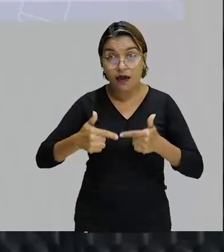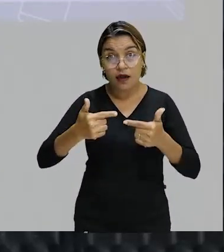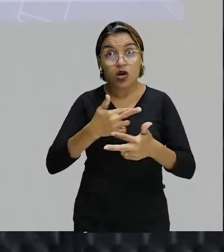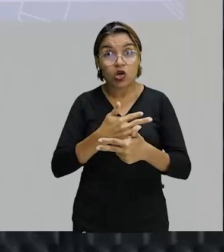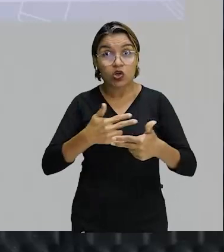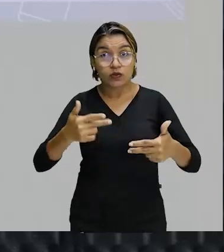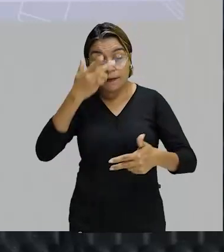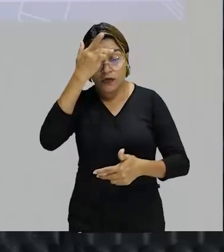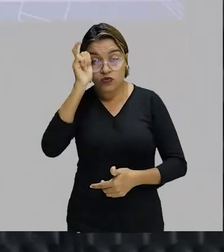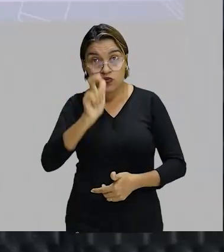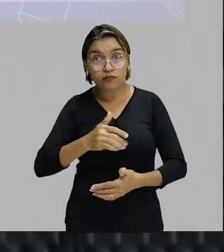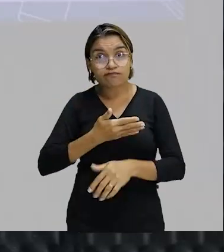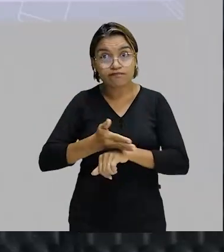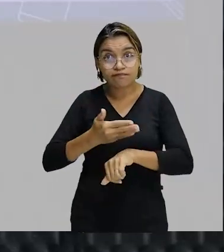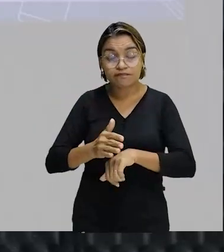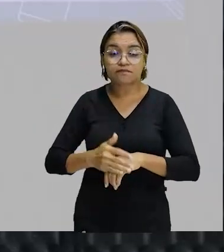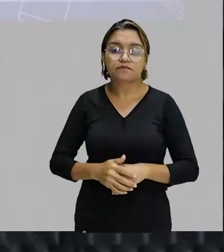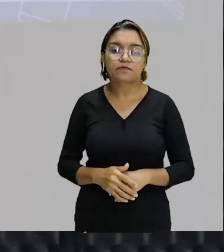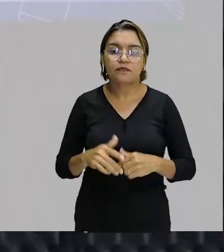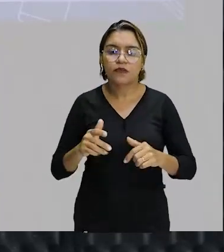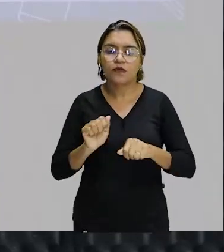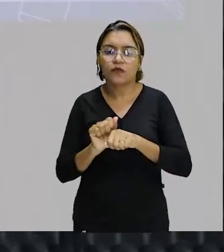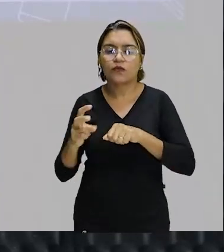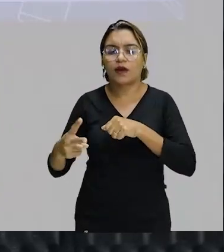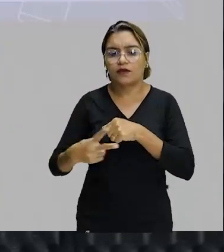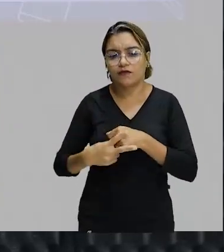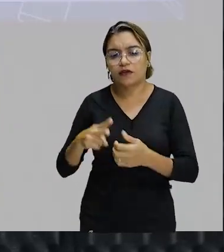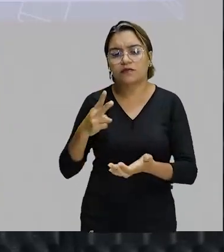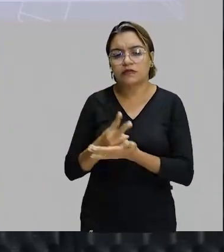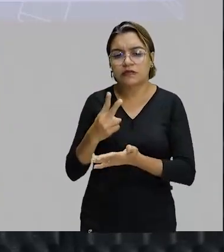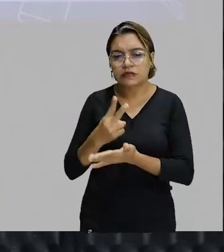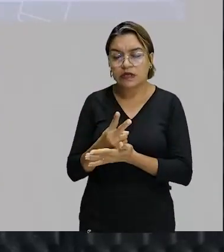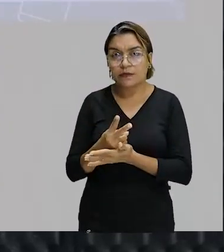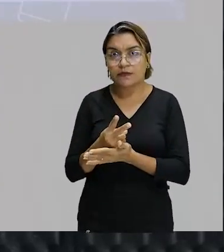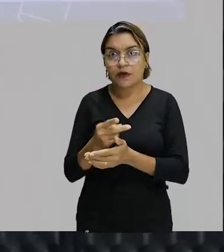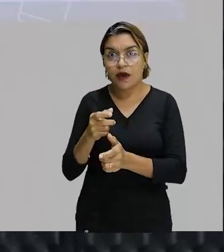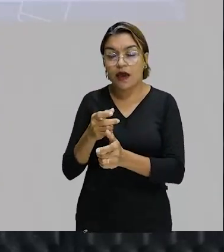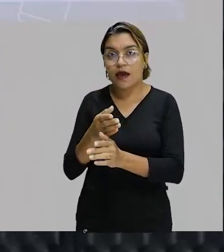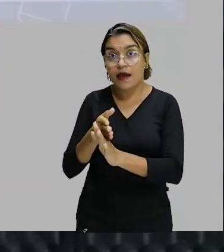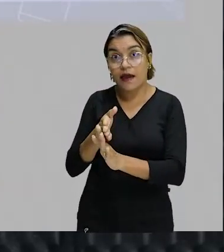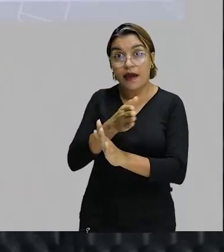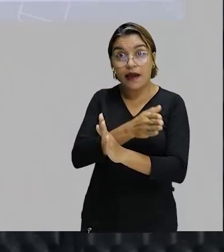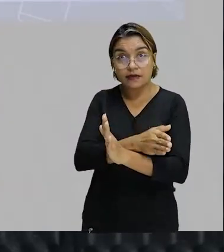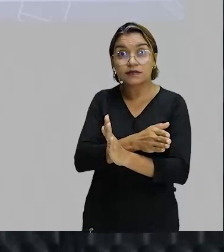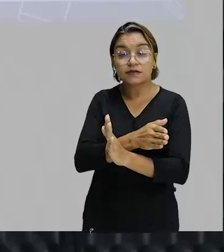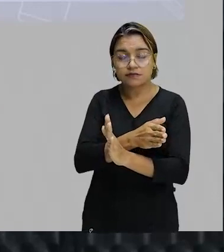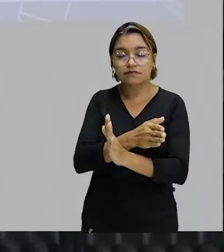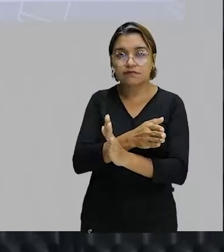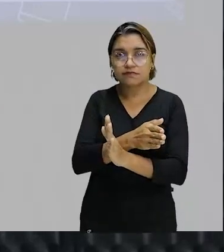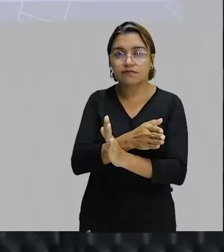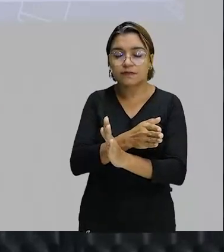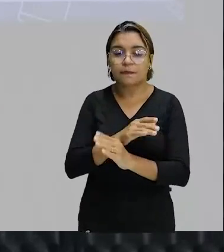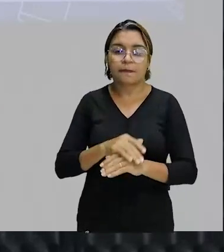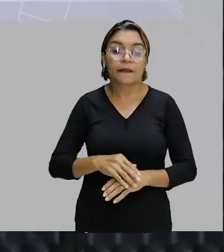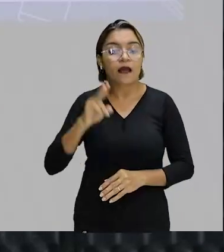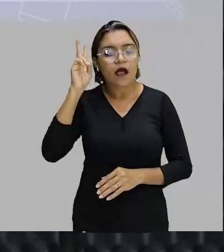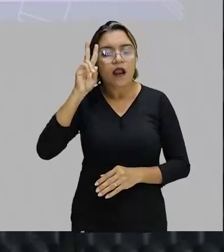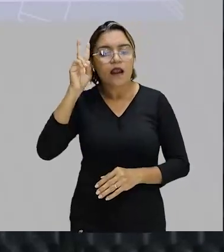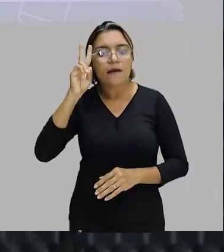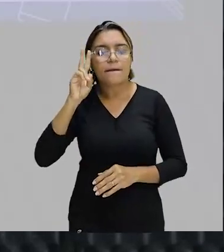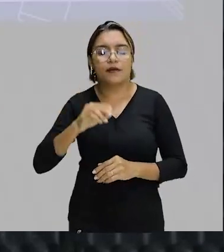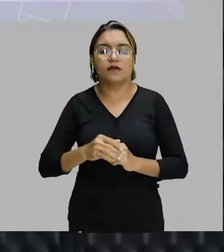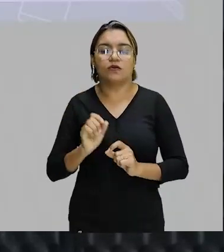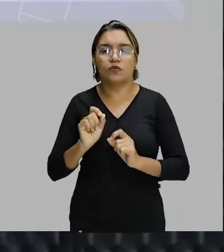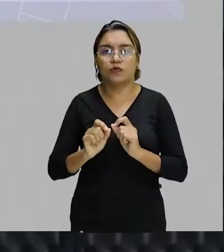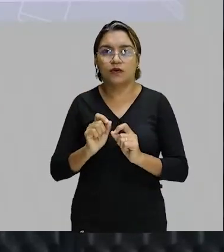o sujeito pratica. Nesse caso, o advérbio sempre vem antes desse verbo de ação. Tá? Lembrando, quando o verbo é